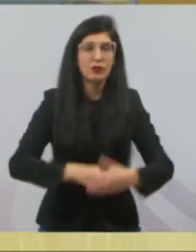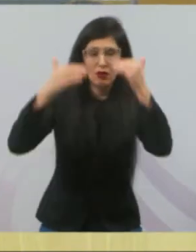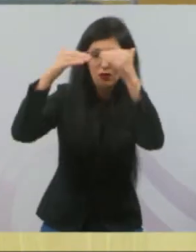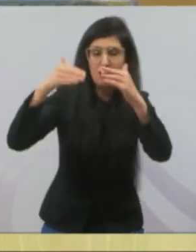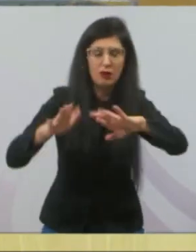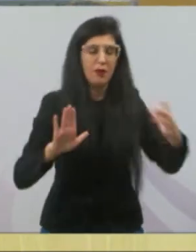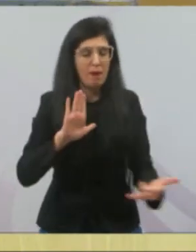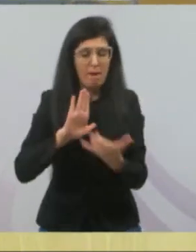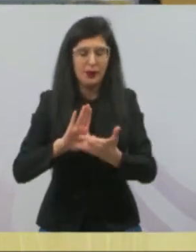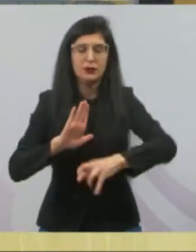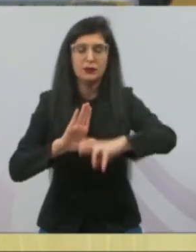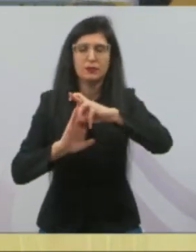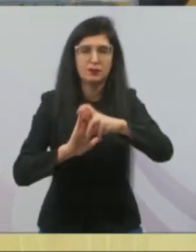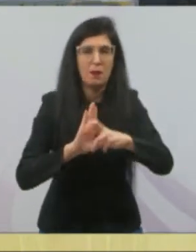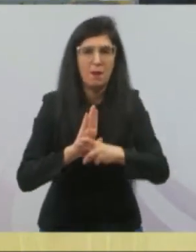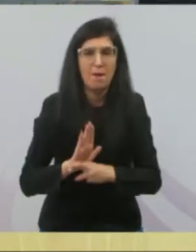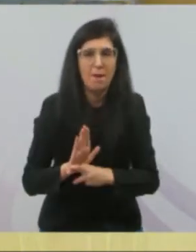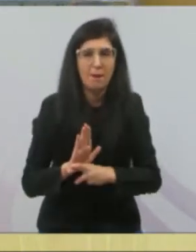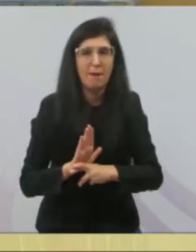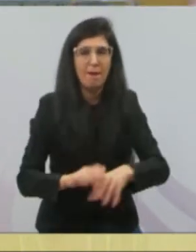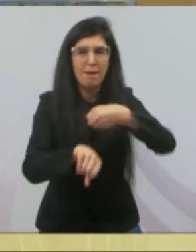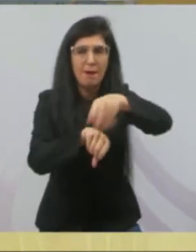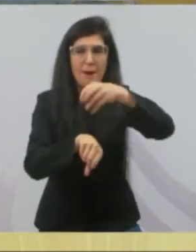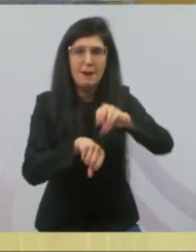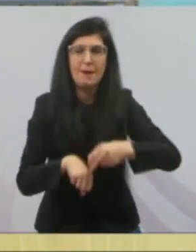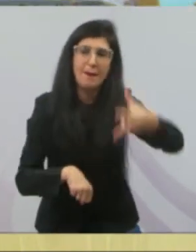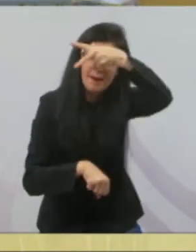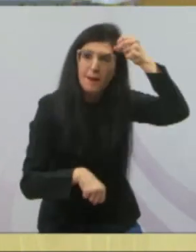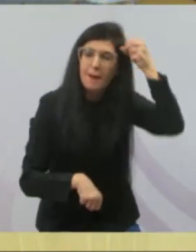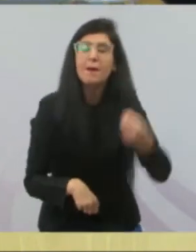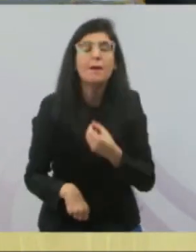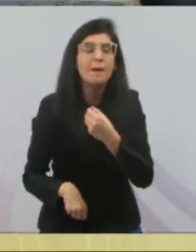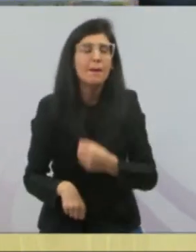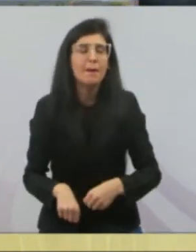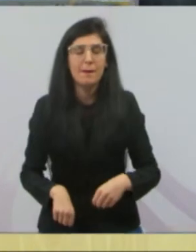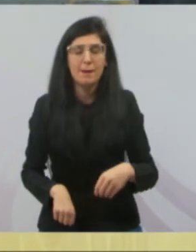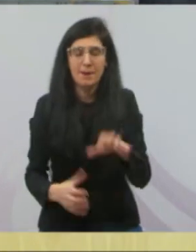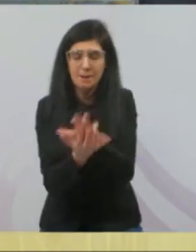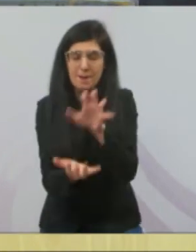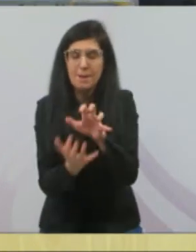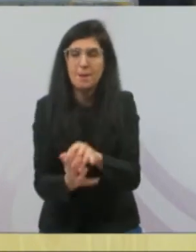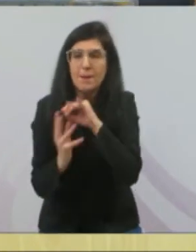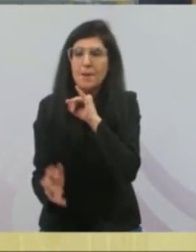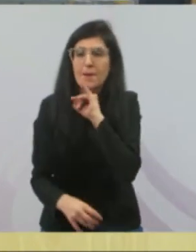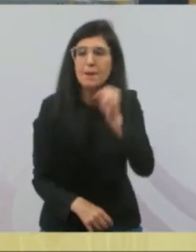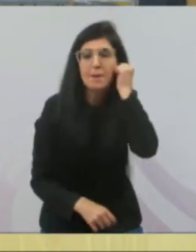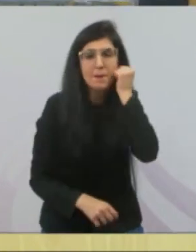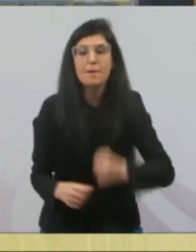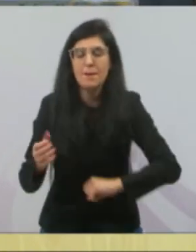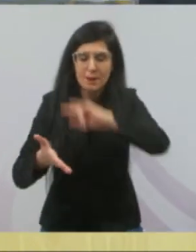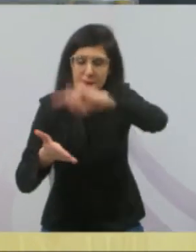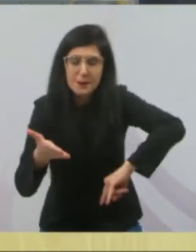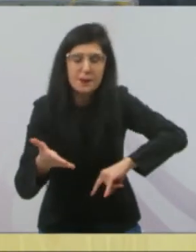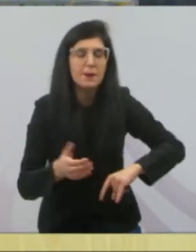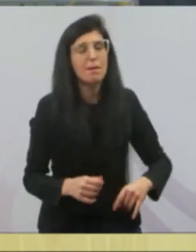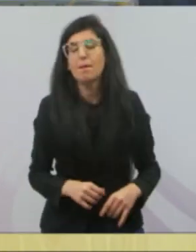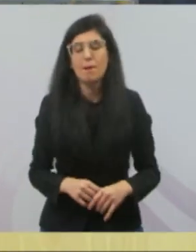foram tentar colocar o pessoal da ASPAD lá? Veio a primeira chuva, inundou tudo, colocou,